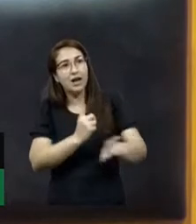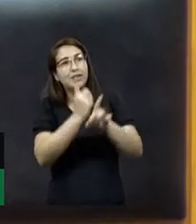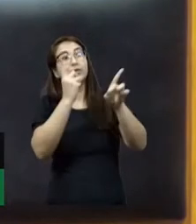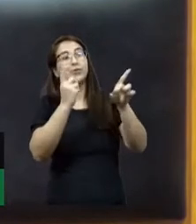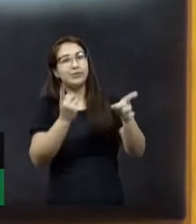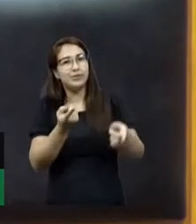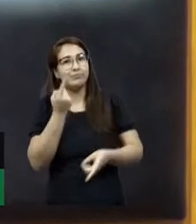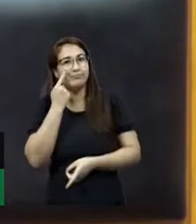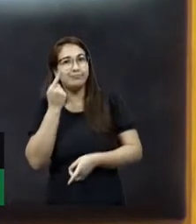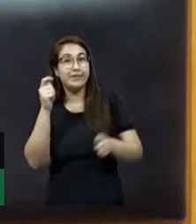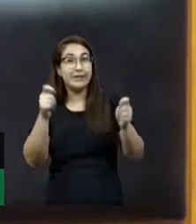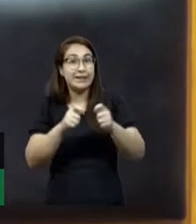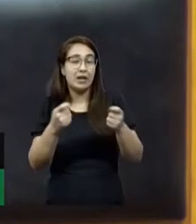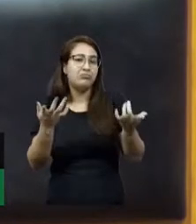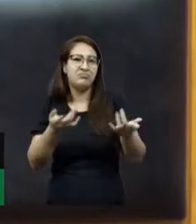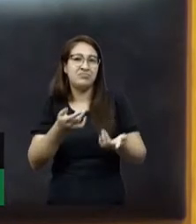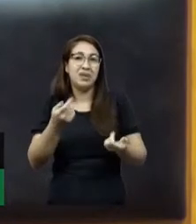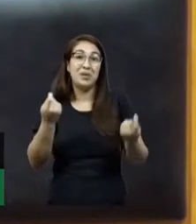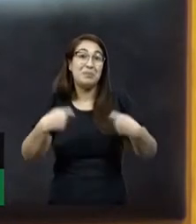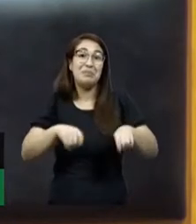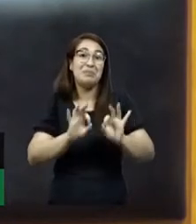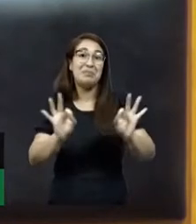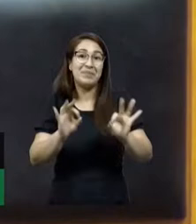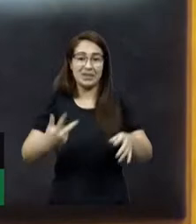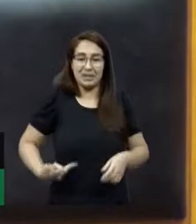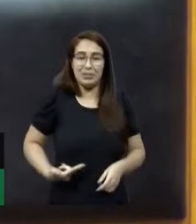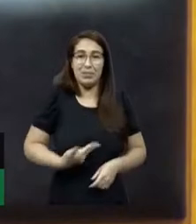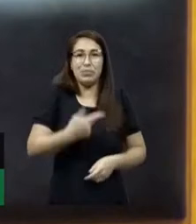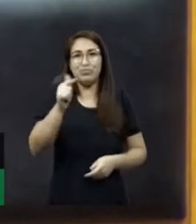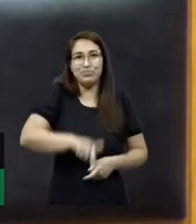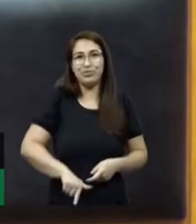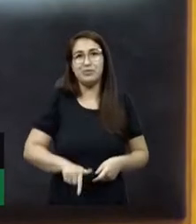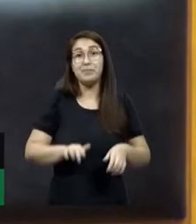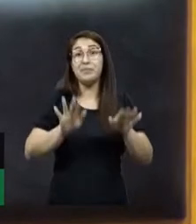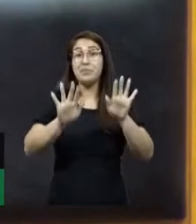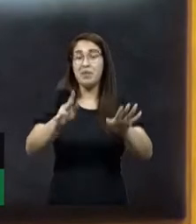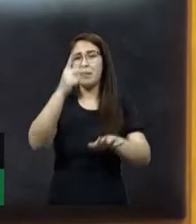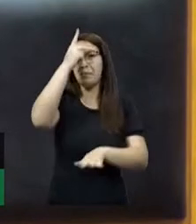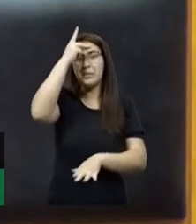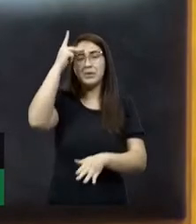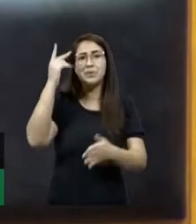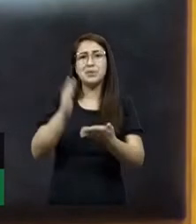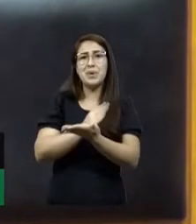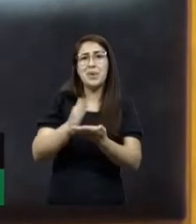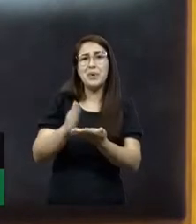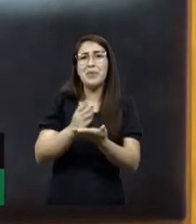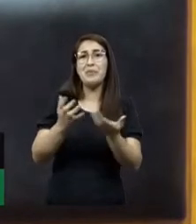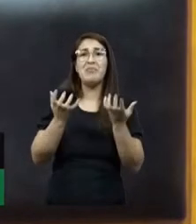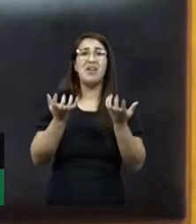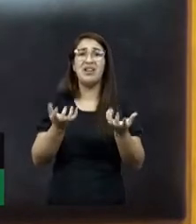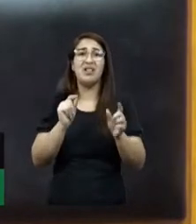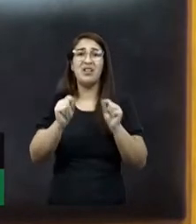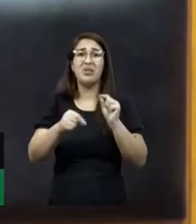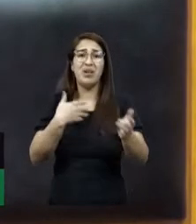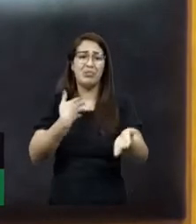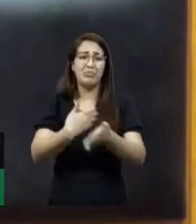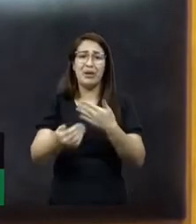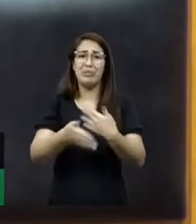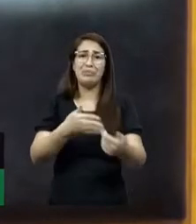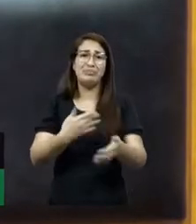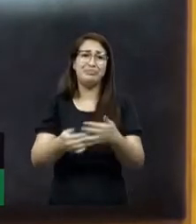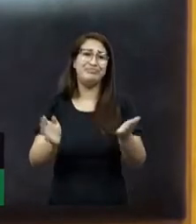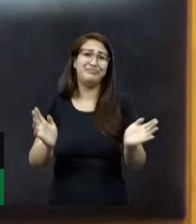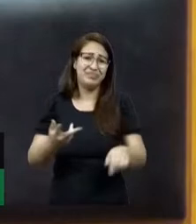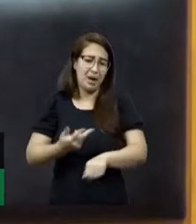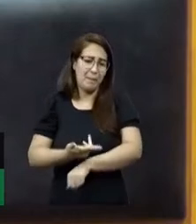Então, o que acontece? Não vai precisar abri-lo novamente. E só que tem pessoas que utilizam para poder apenas fins estéticos, e